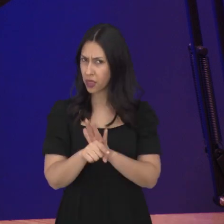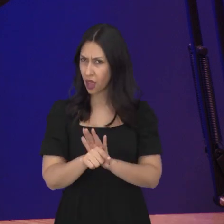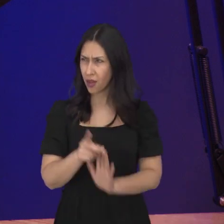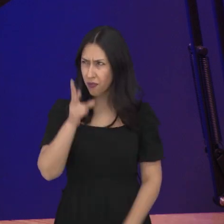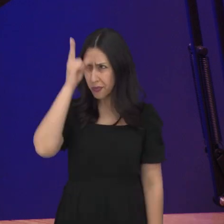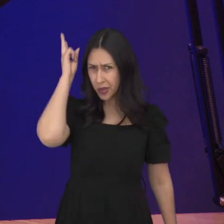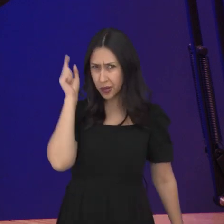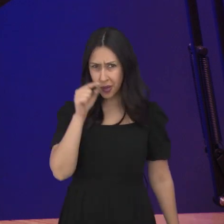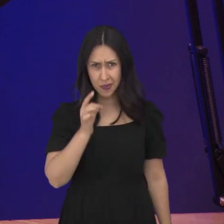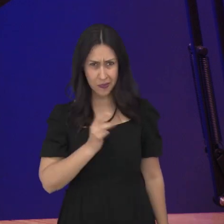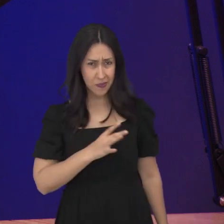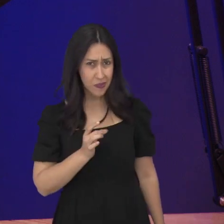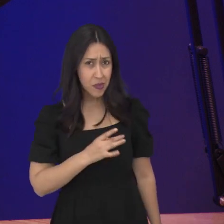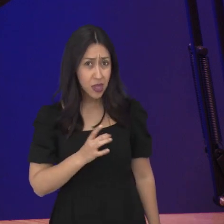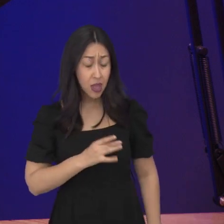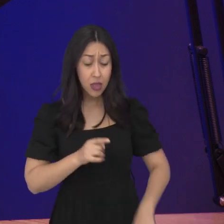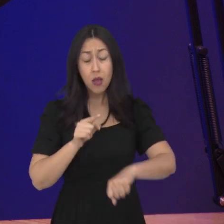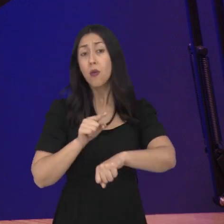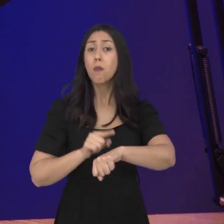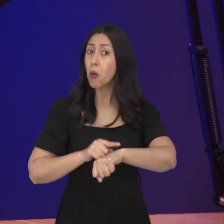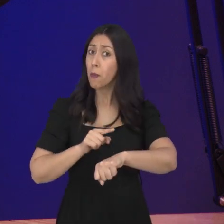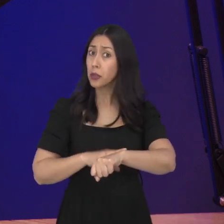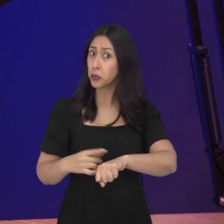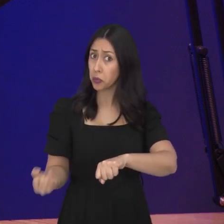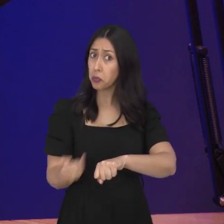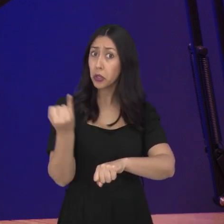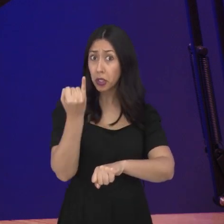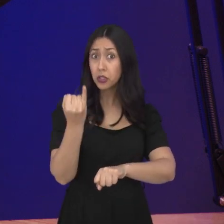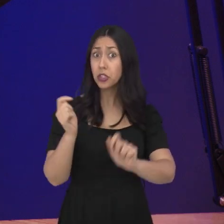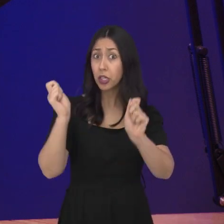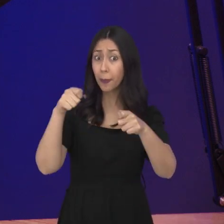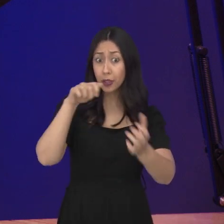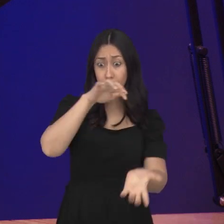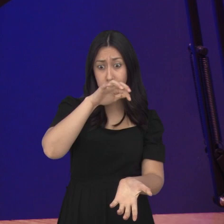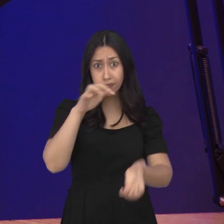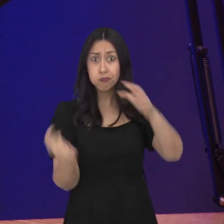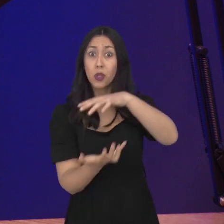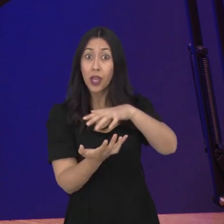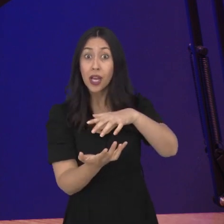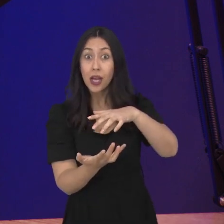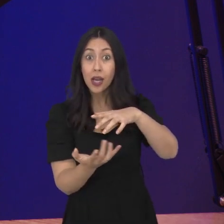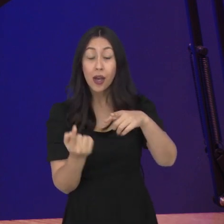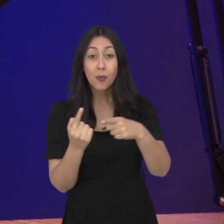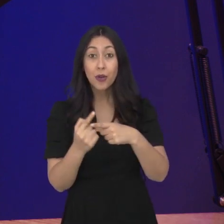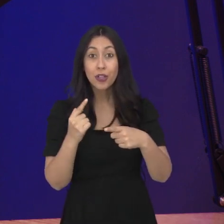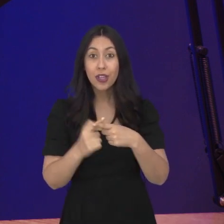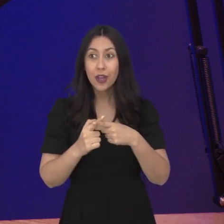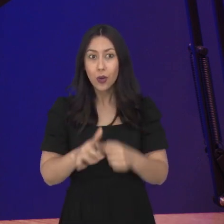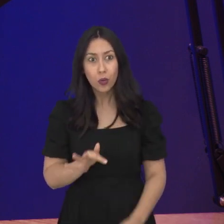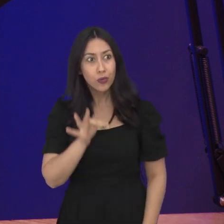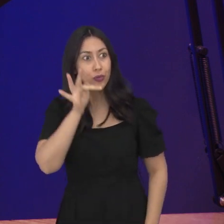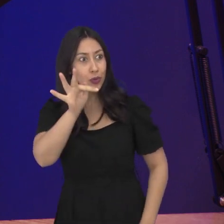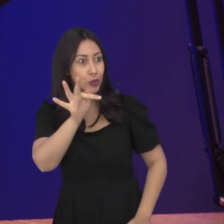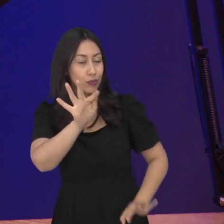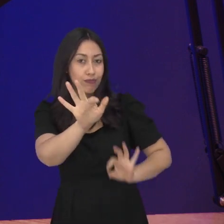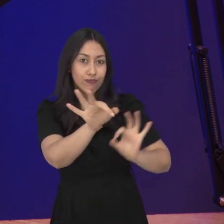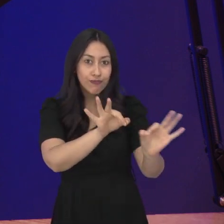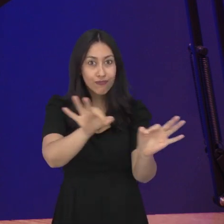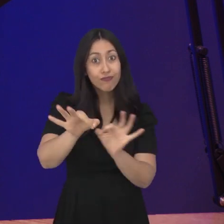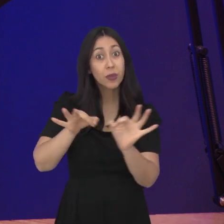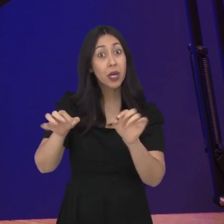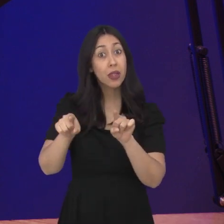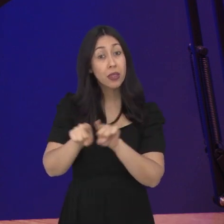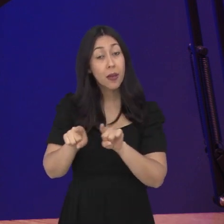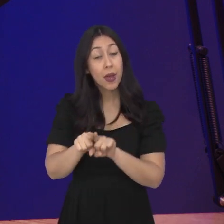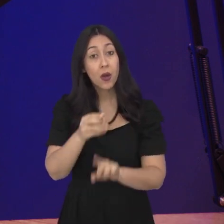quem tem medo do vestibular, um momento que para muitos pode ser um grande divisor de águas, determinando completamente o futuro e sendo uma